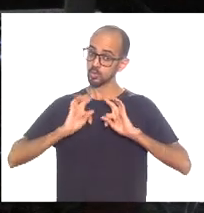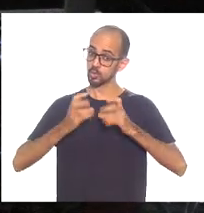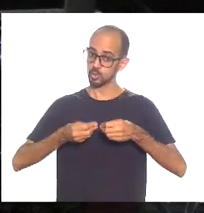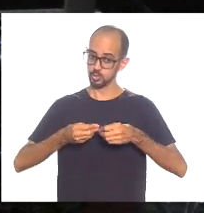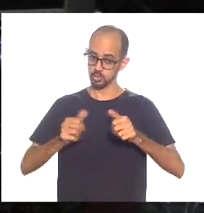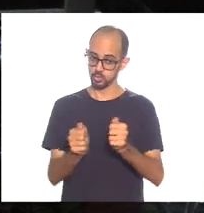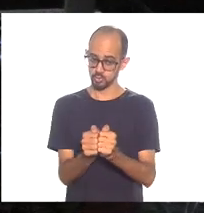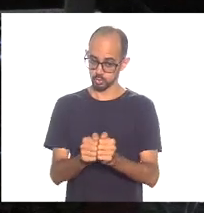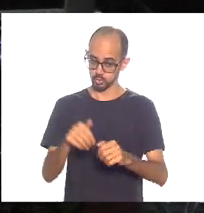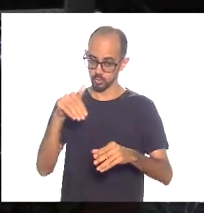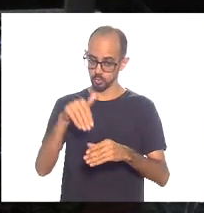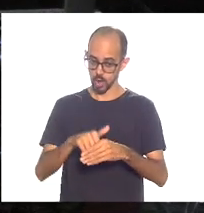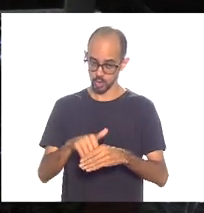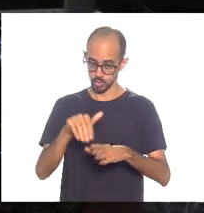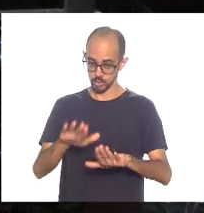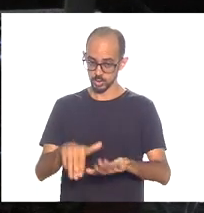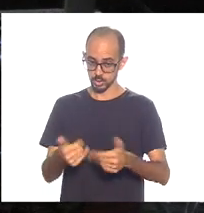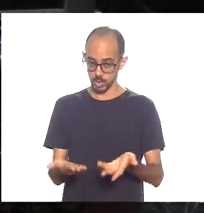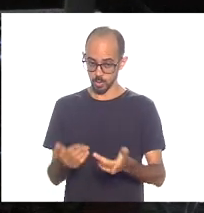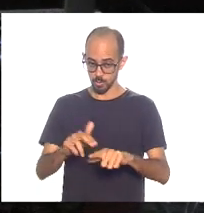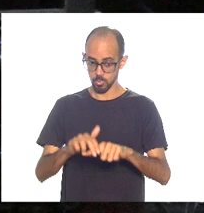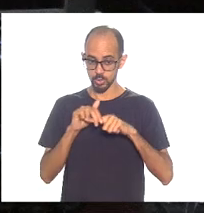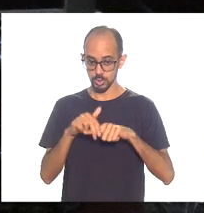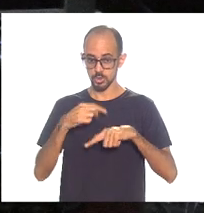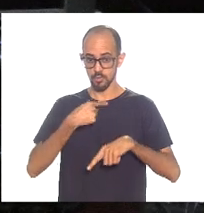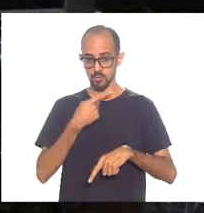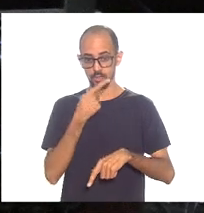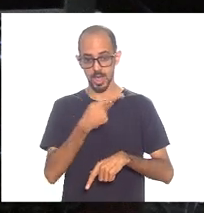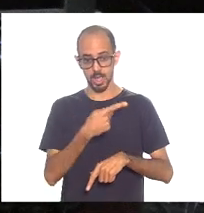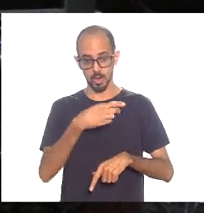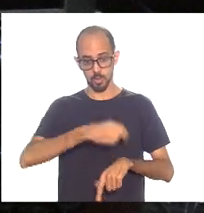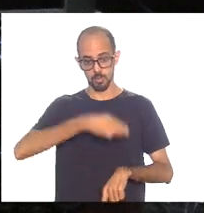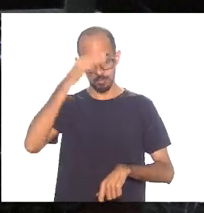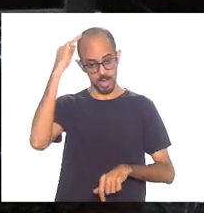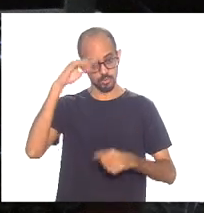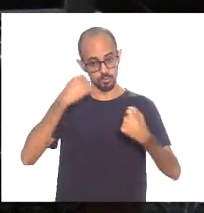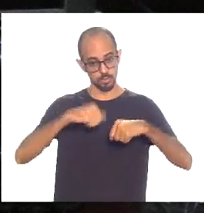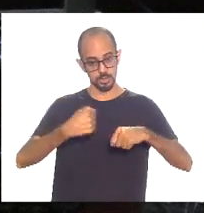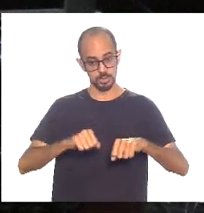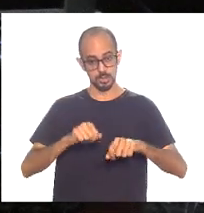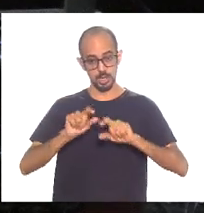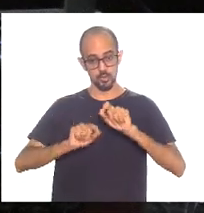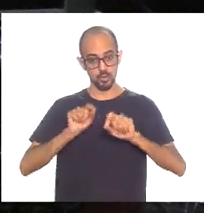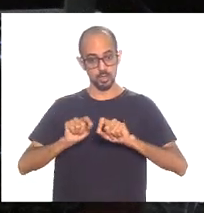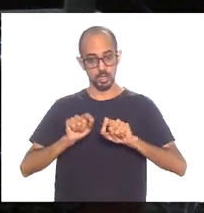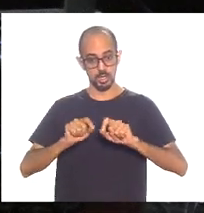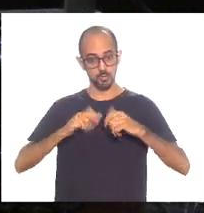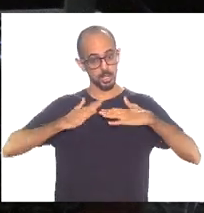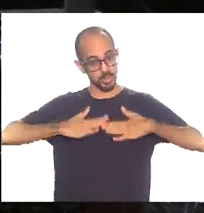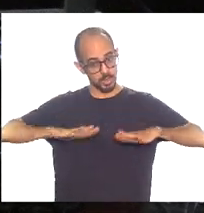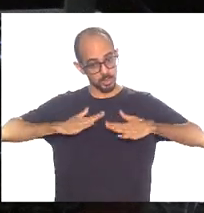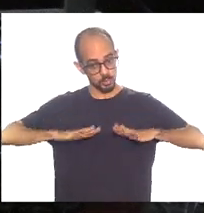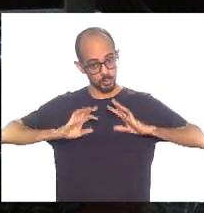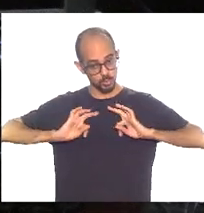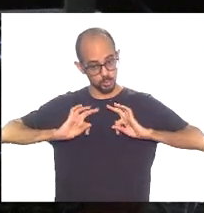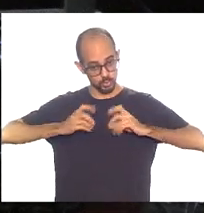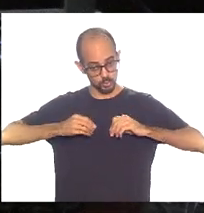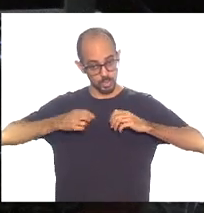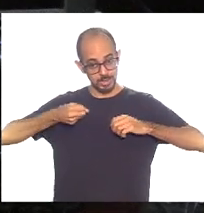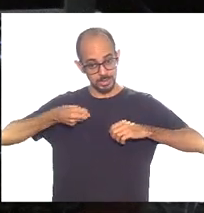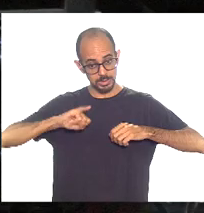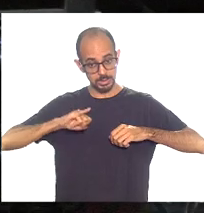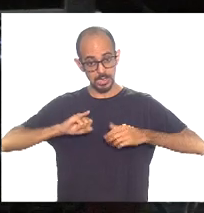no plenário. Nesse caso, eu disse ao Márcio que precisava ter a tranquilidade. Se um parlamentar for contra